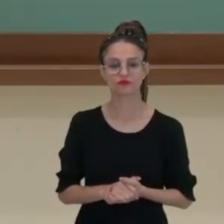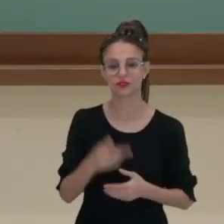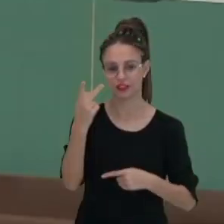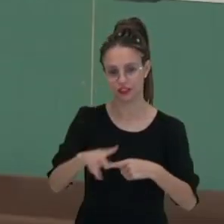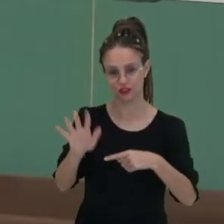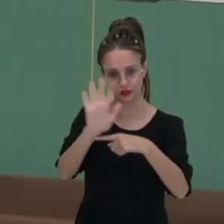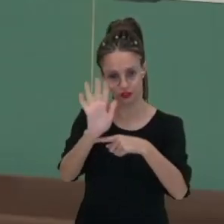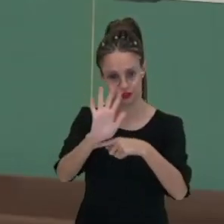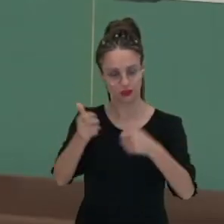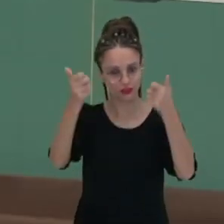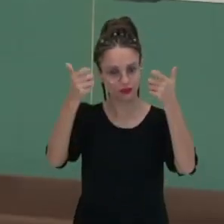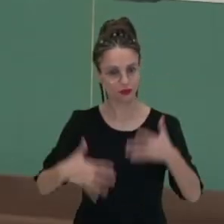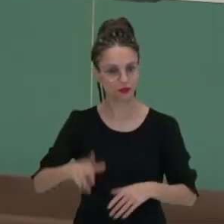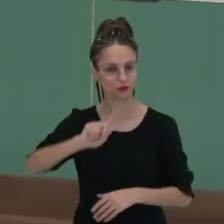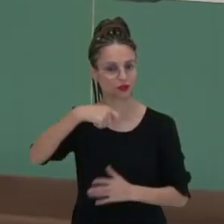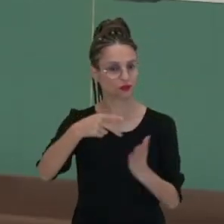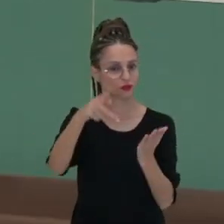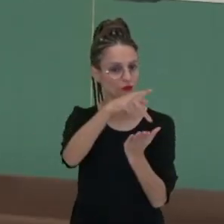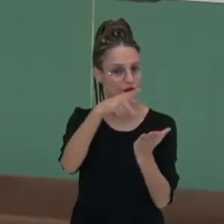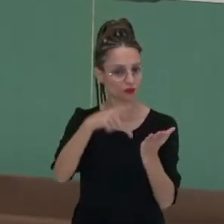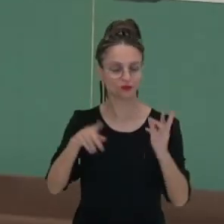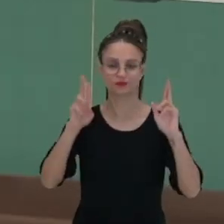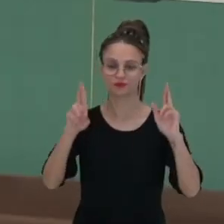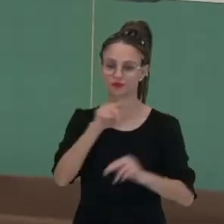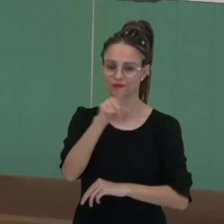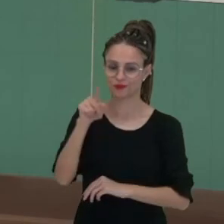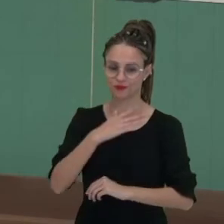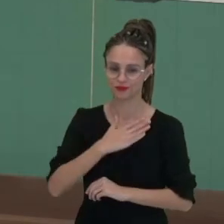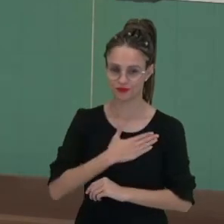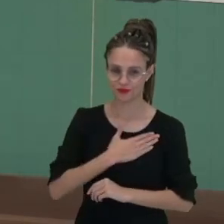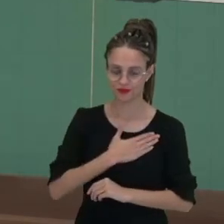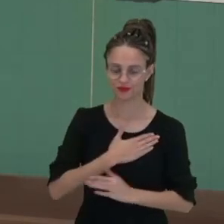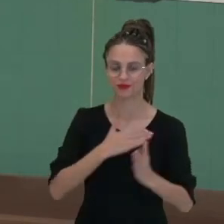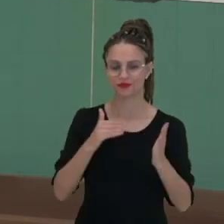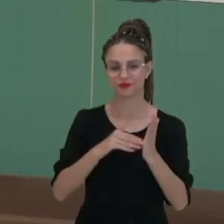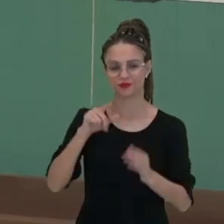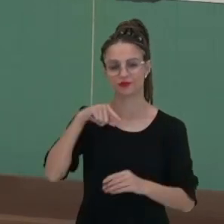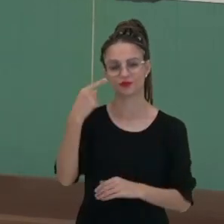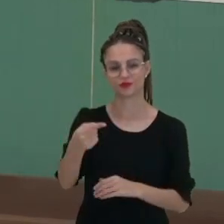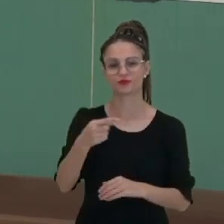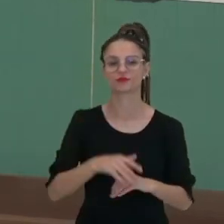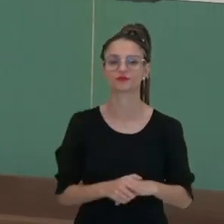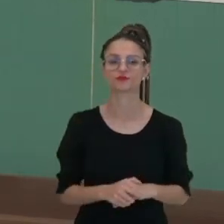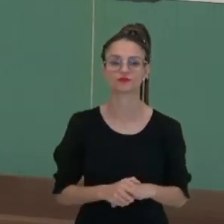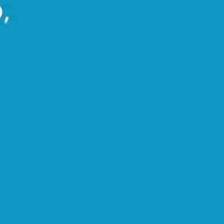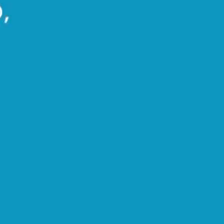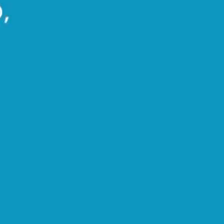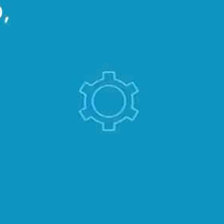Neste vídeo, falamos sobre poemas. Espero que vocês tenham gostado e até breve.